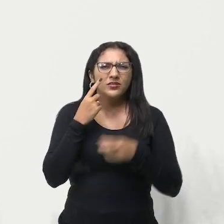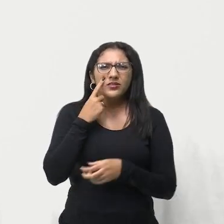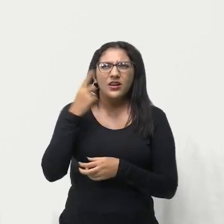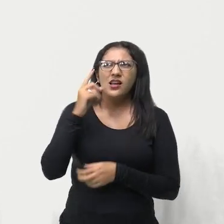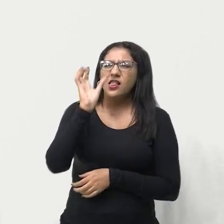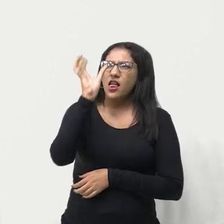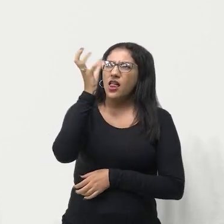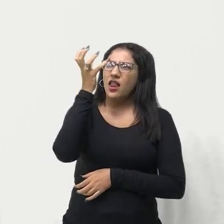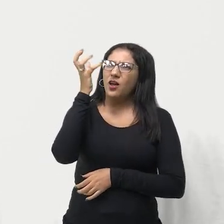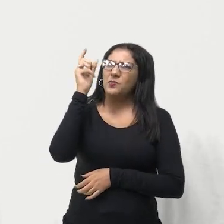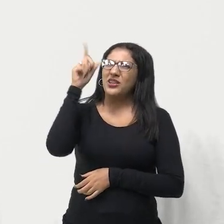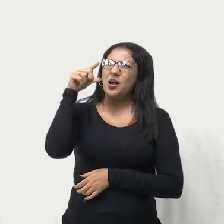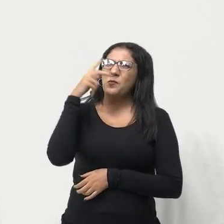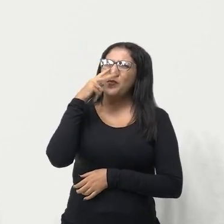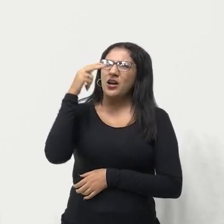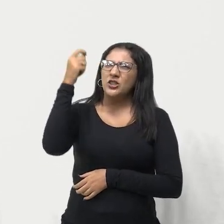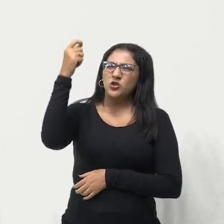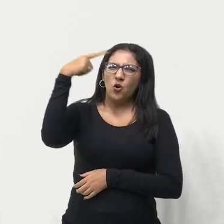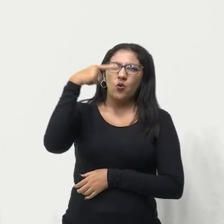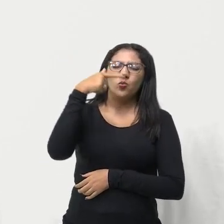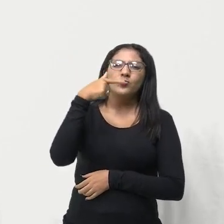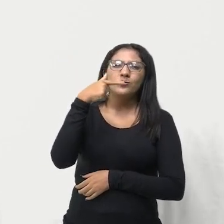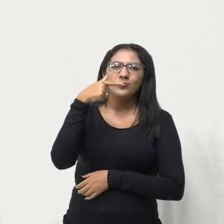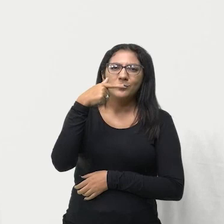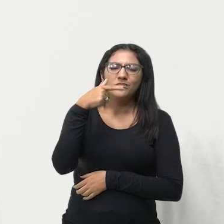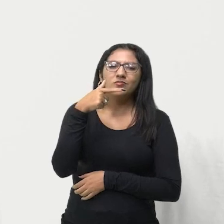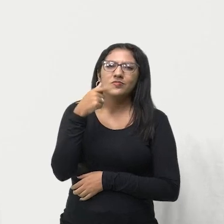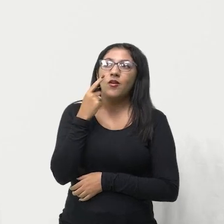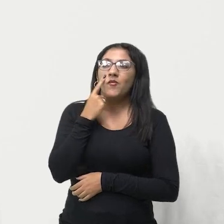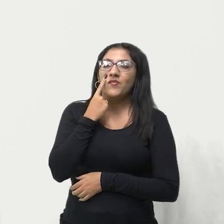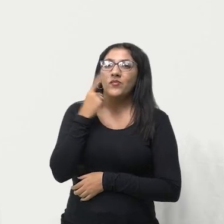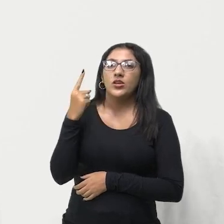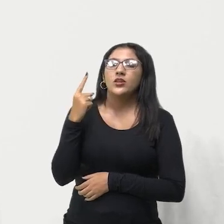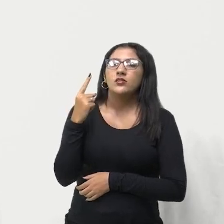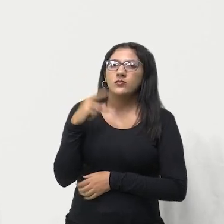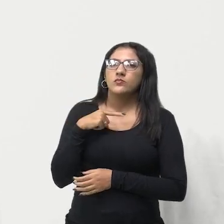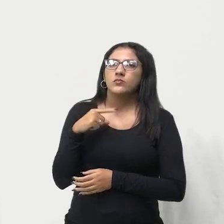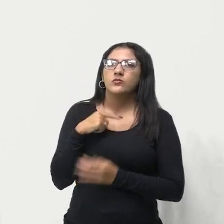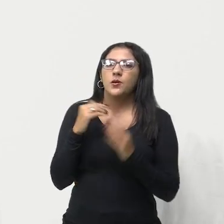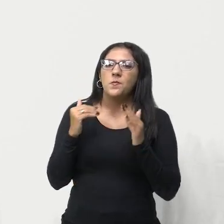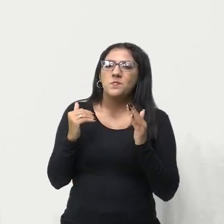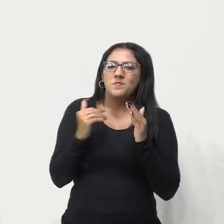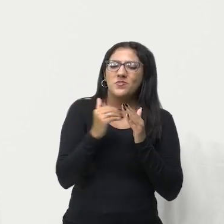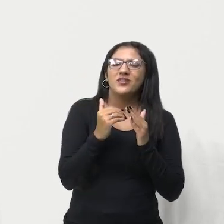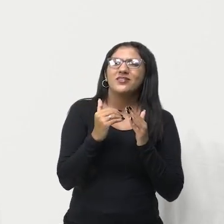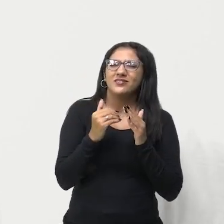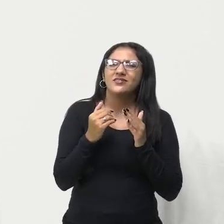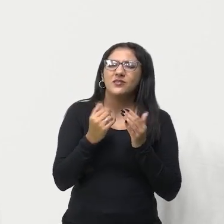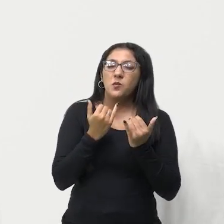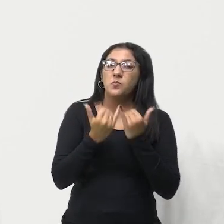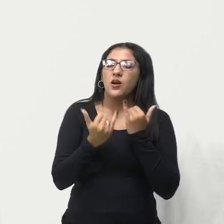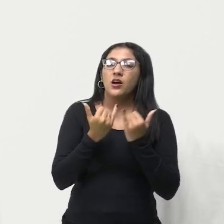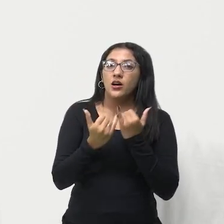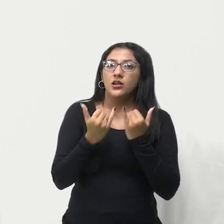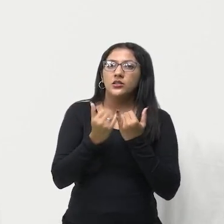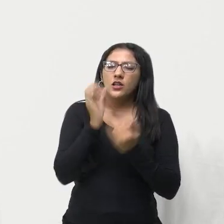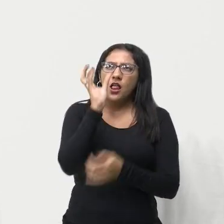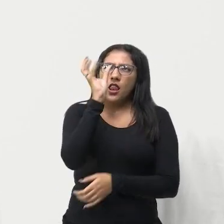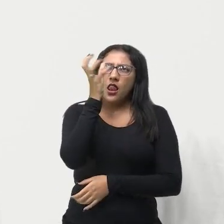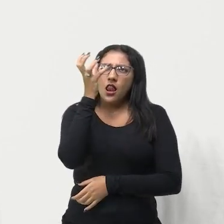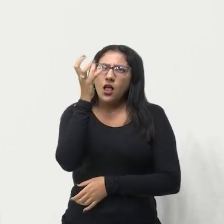digo essa lâmpada é um sol, notem, eu estou aproximando, né, a